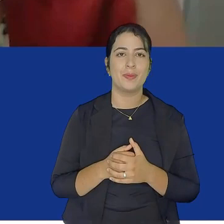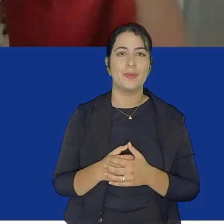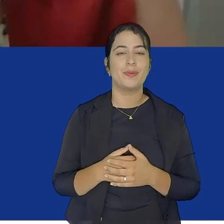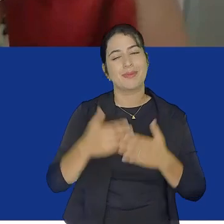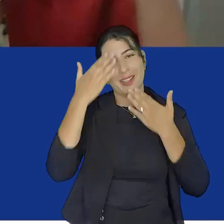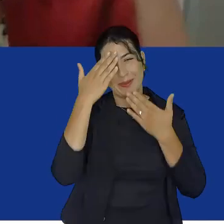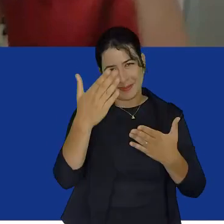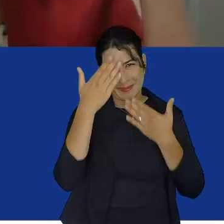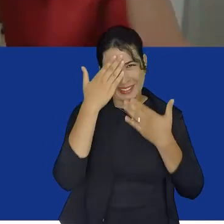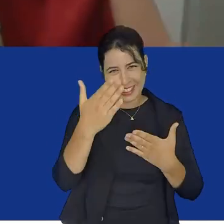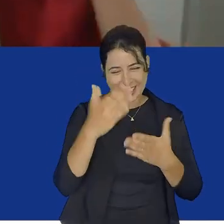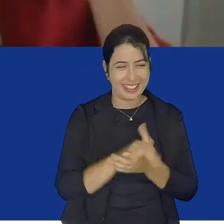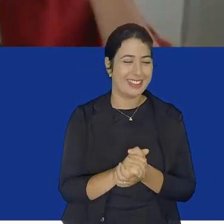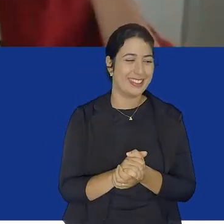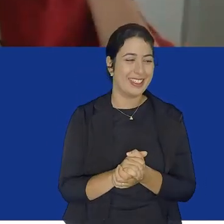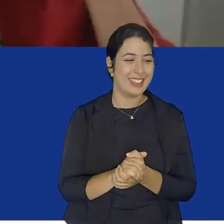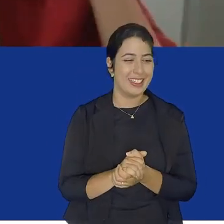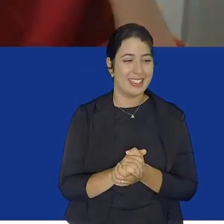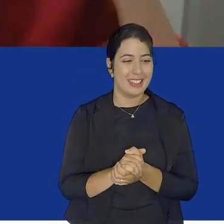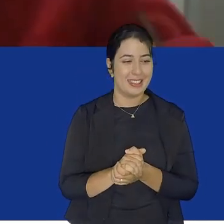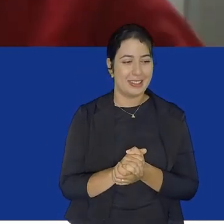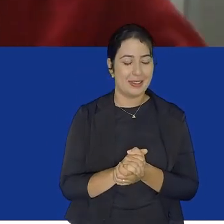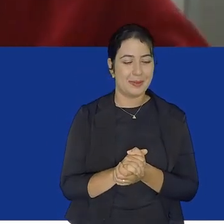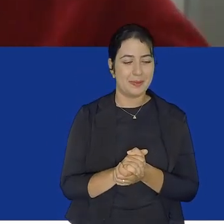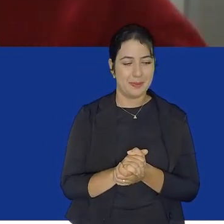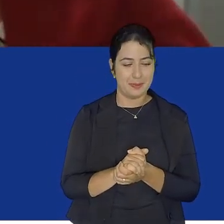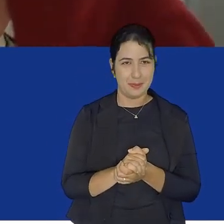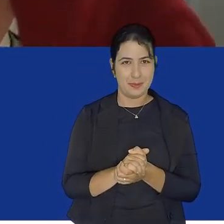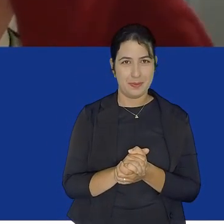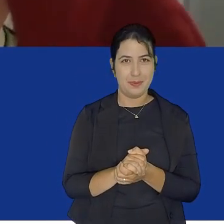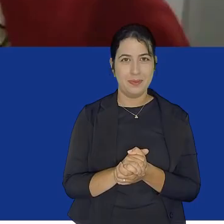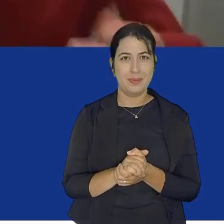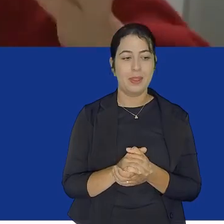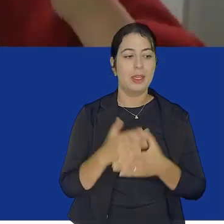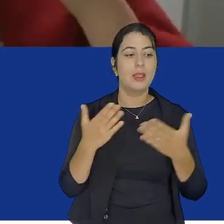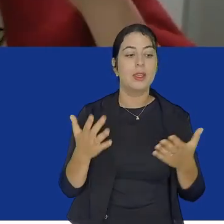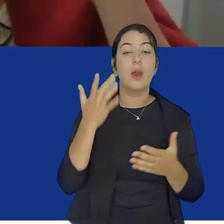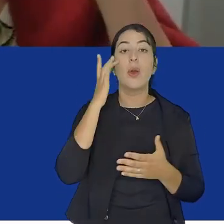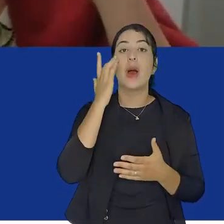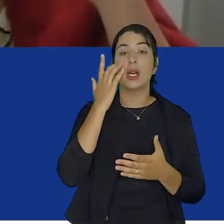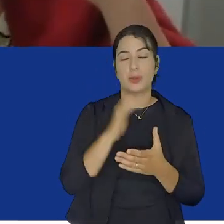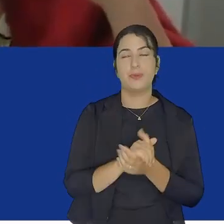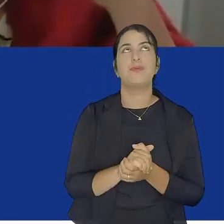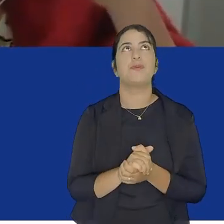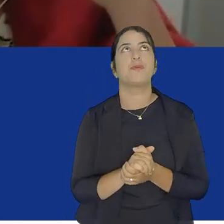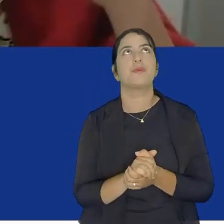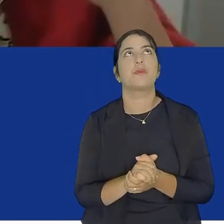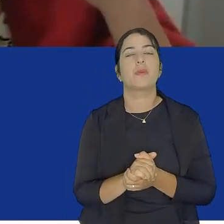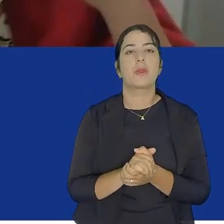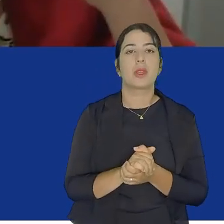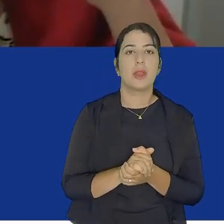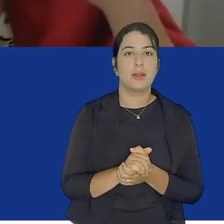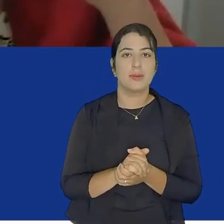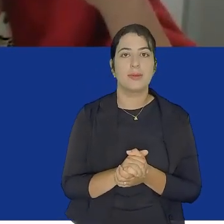Obrigada, Liz. Carla, quer? Quero sim. Então, eu acho que assim, primeira coisa, ressalto